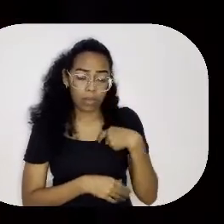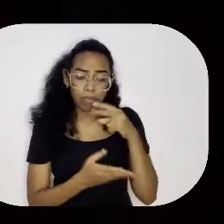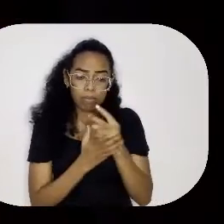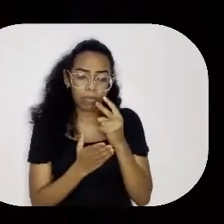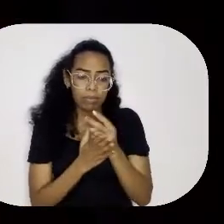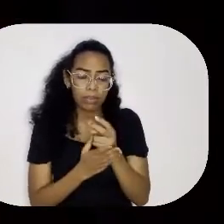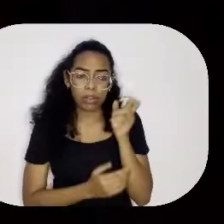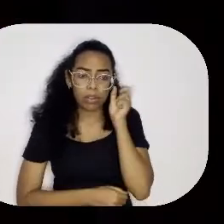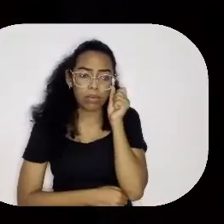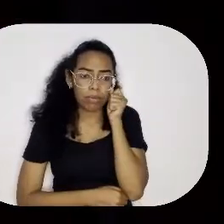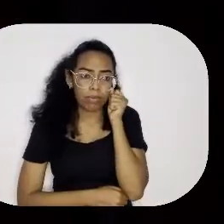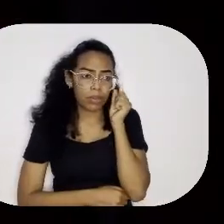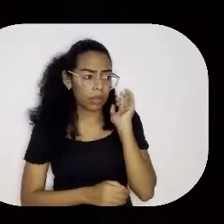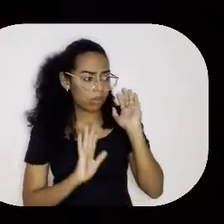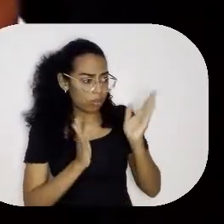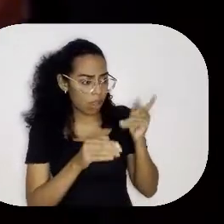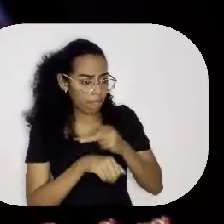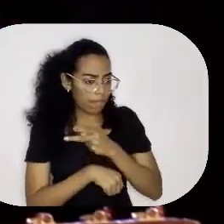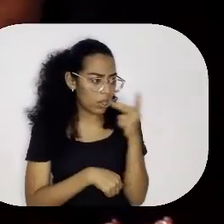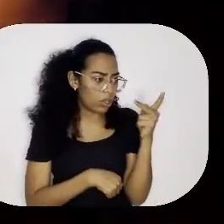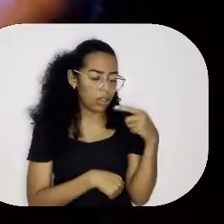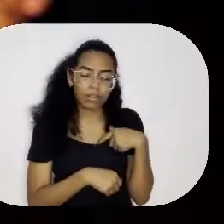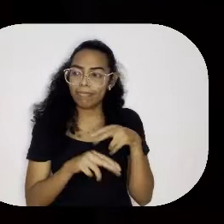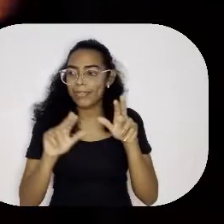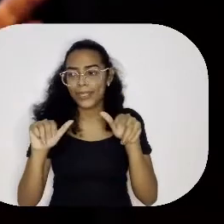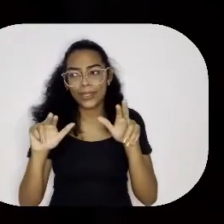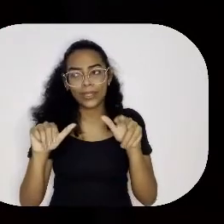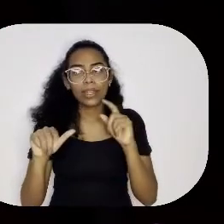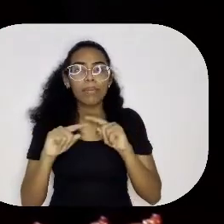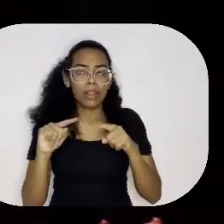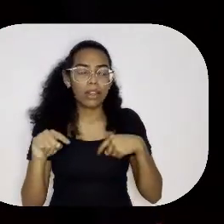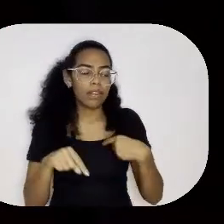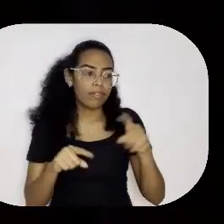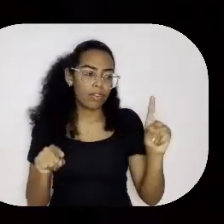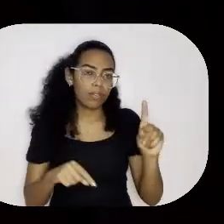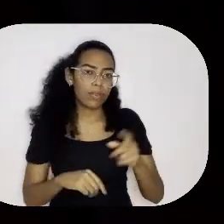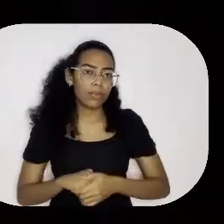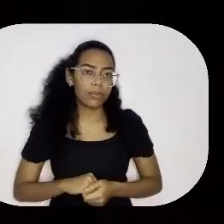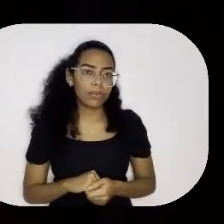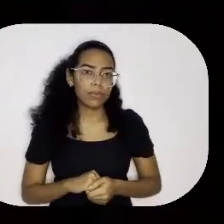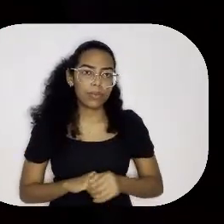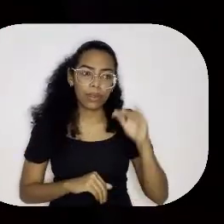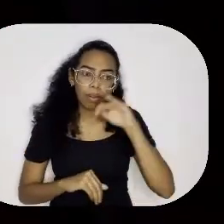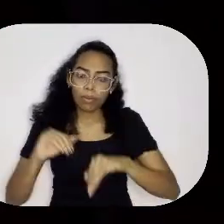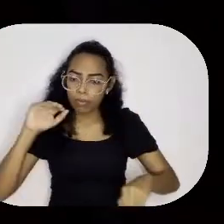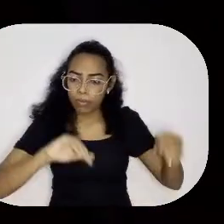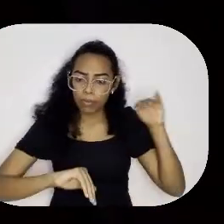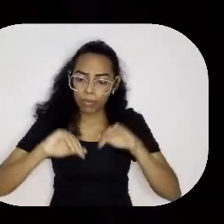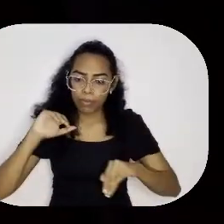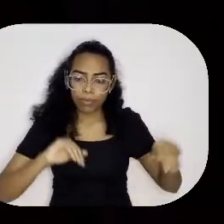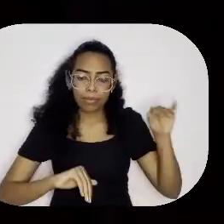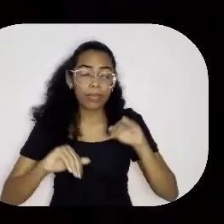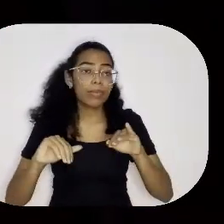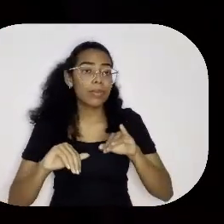ali sempre frequentei a praia, escutava as pessoas: "Oh, o Mara Rope, você já foi no Mara Rope?" Eu digo: "Não fui, não, mas eu ainda vou." E eu fui para o Mara Rope